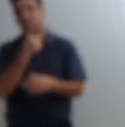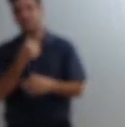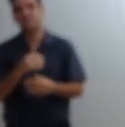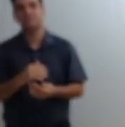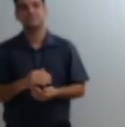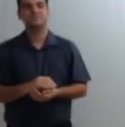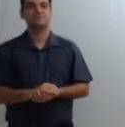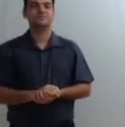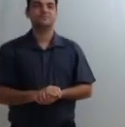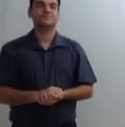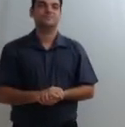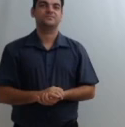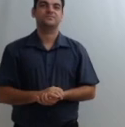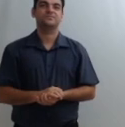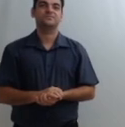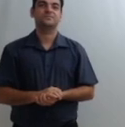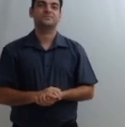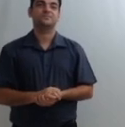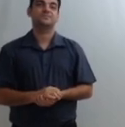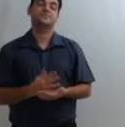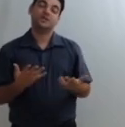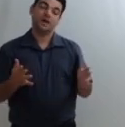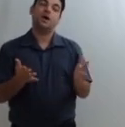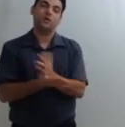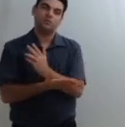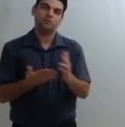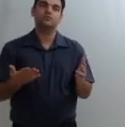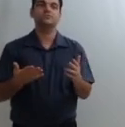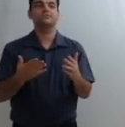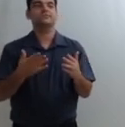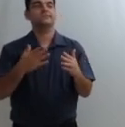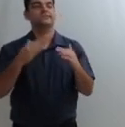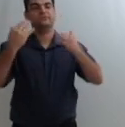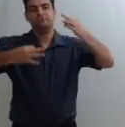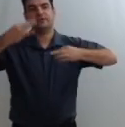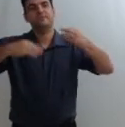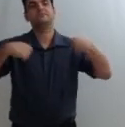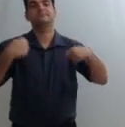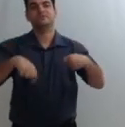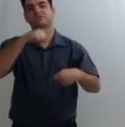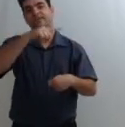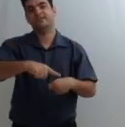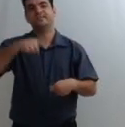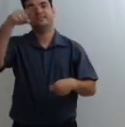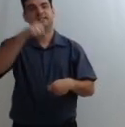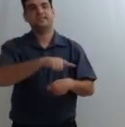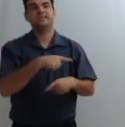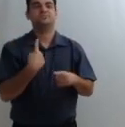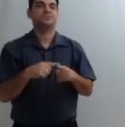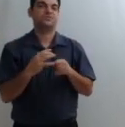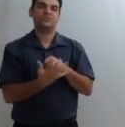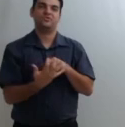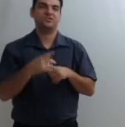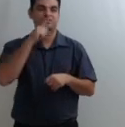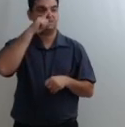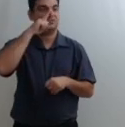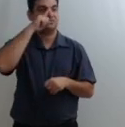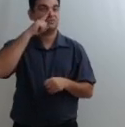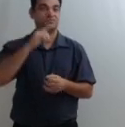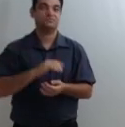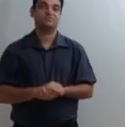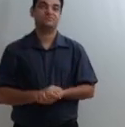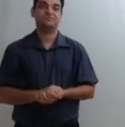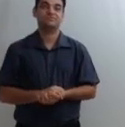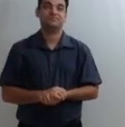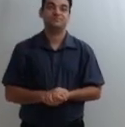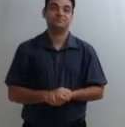júri, acarretando assim o cancelamento da sessão de julgamento designado para o dia 7 de abril de 2020. E aí eu trago